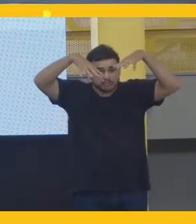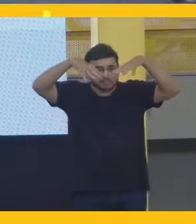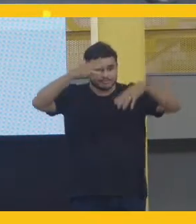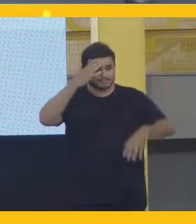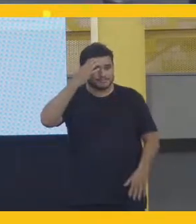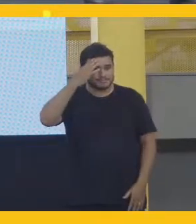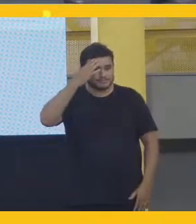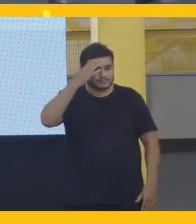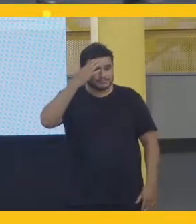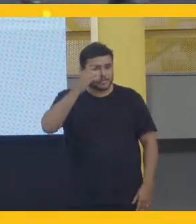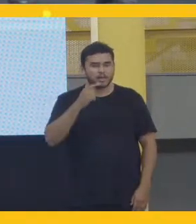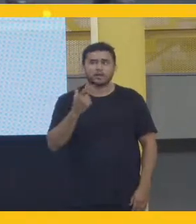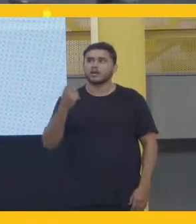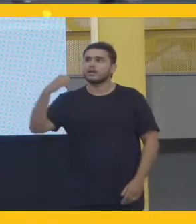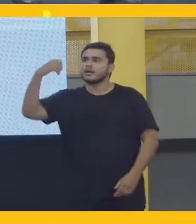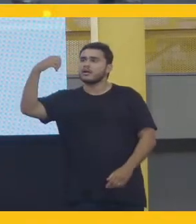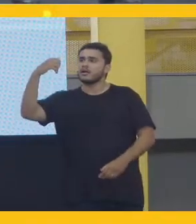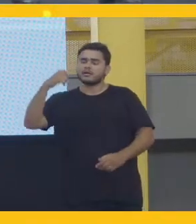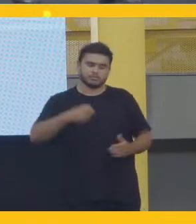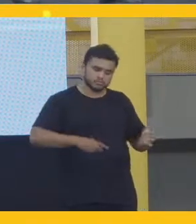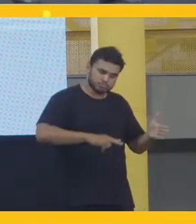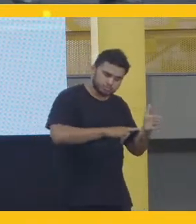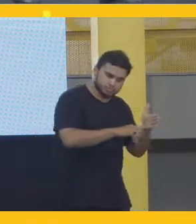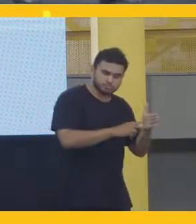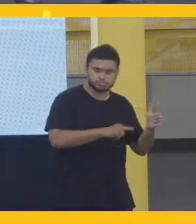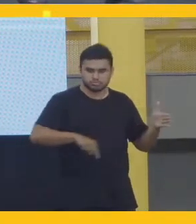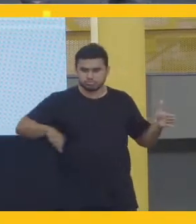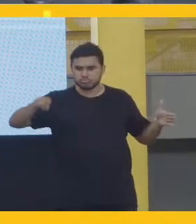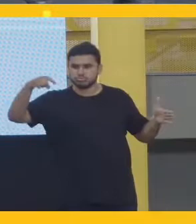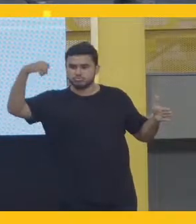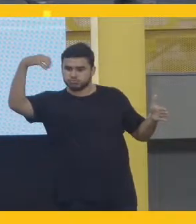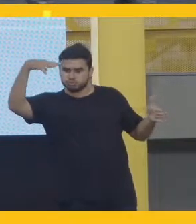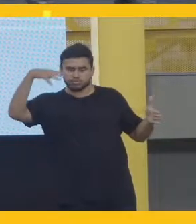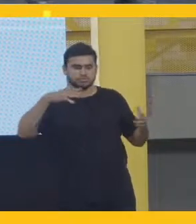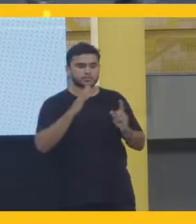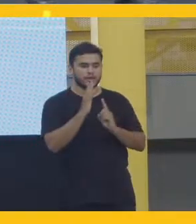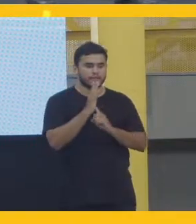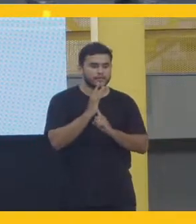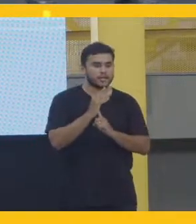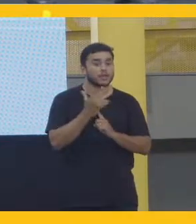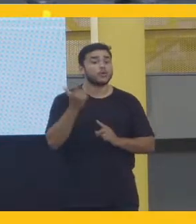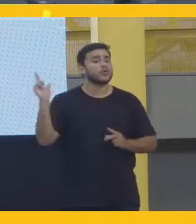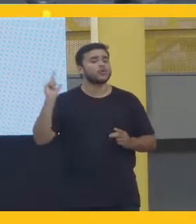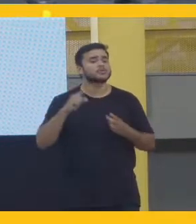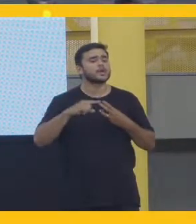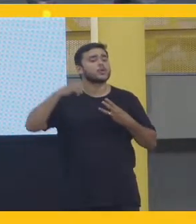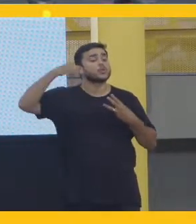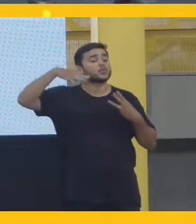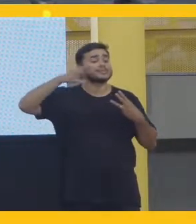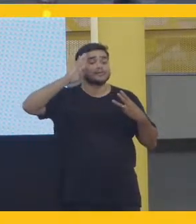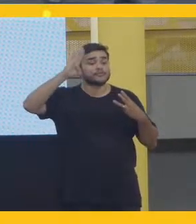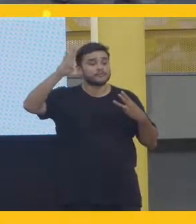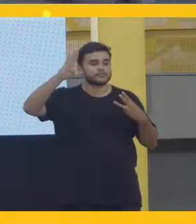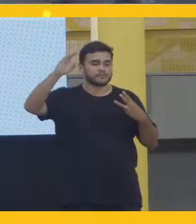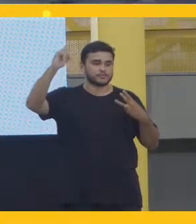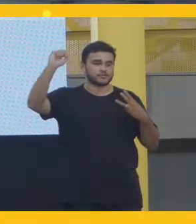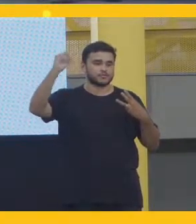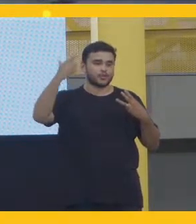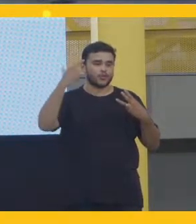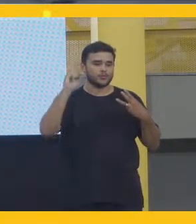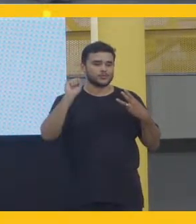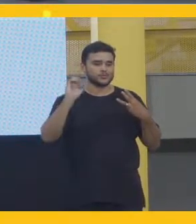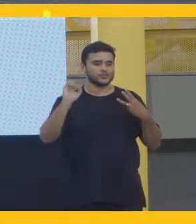Já falamos da lâmpada, da vela, qual é a fonte primária mais famosa? O sol.